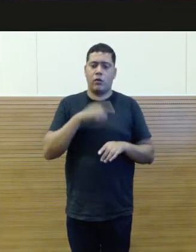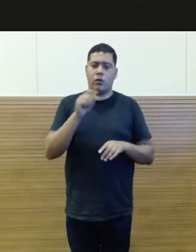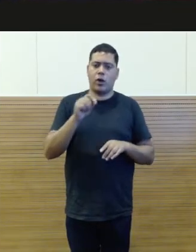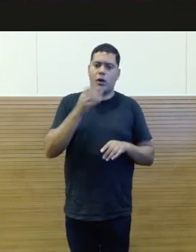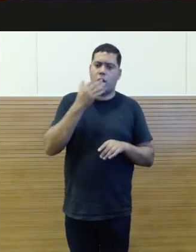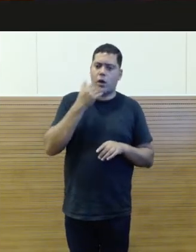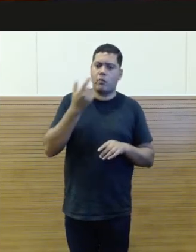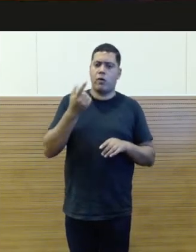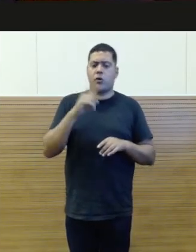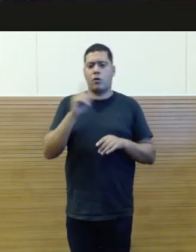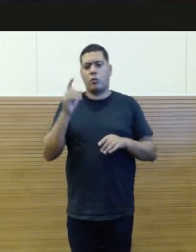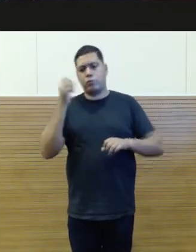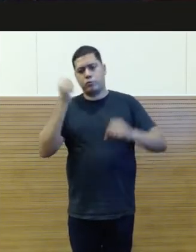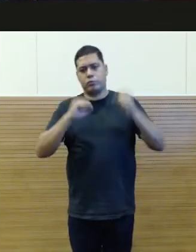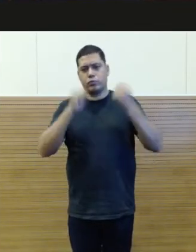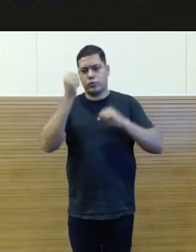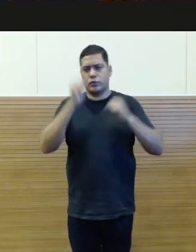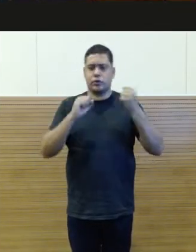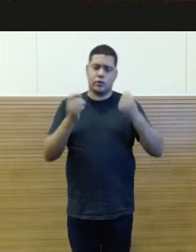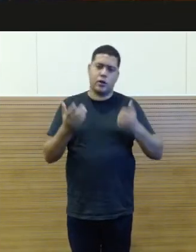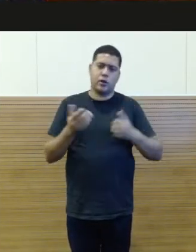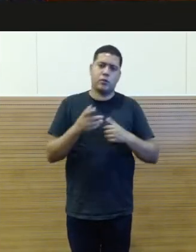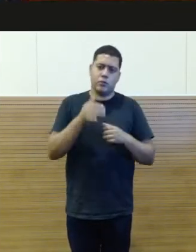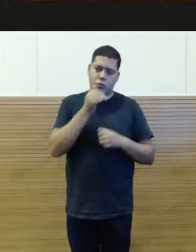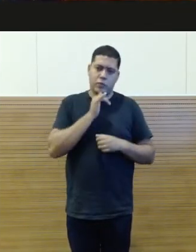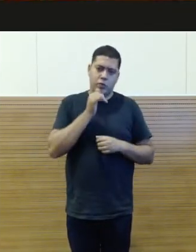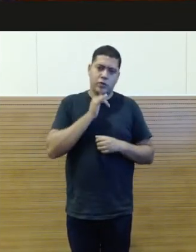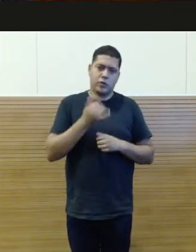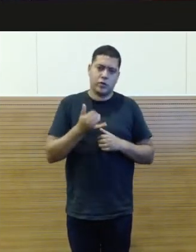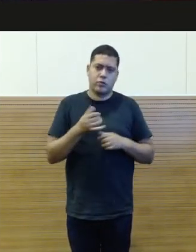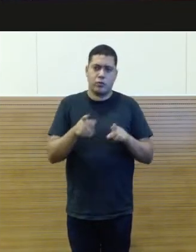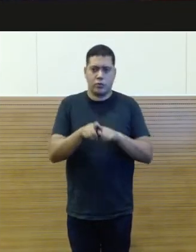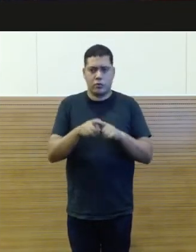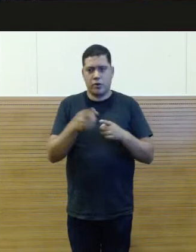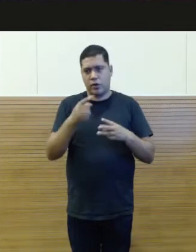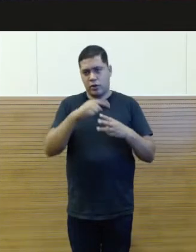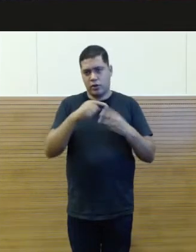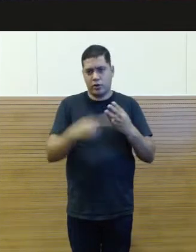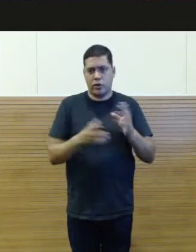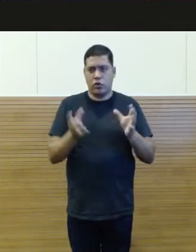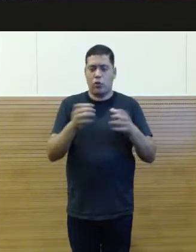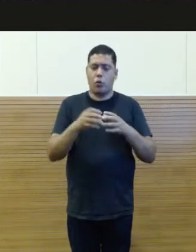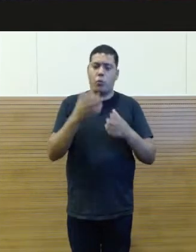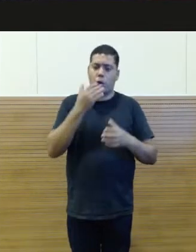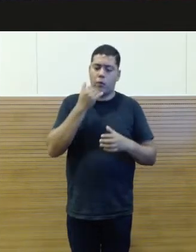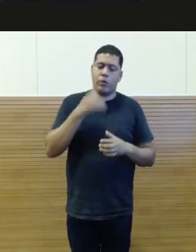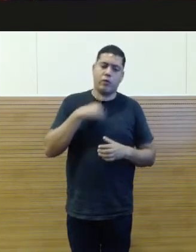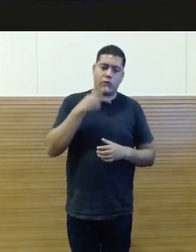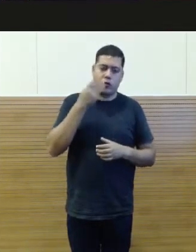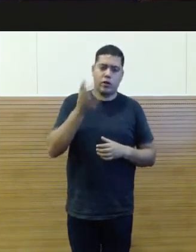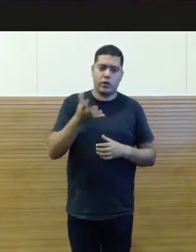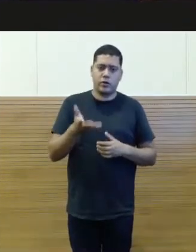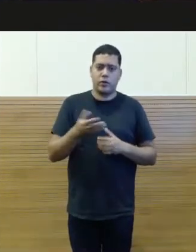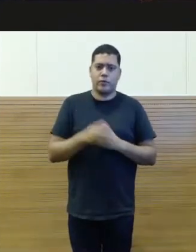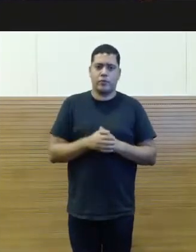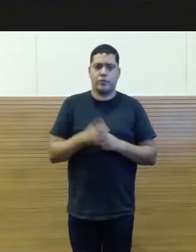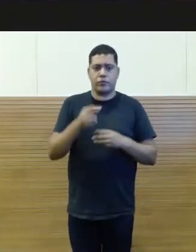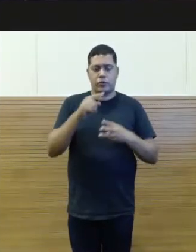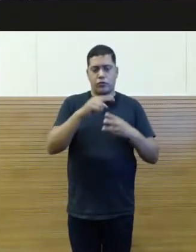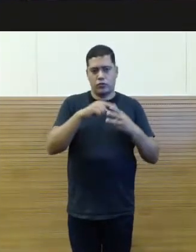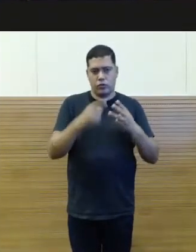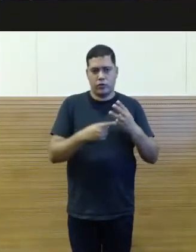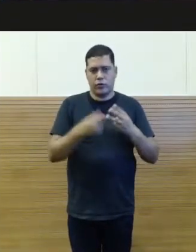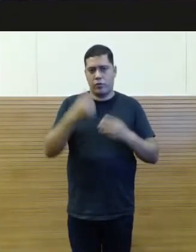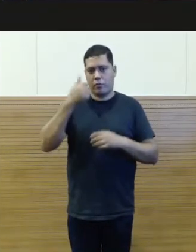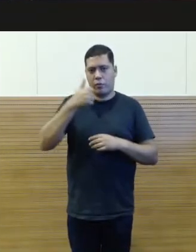não processados, né? Frutas, hortaliças, por exemplo, e esses 3 grupos de alimentos que eu mencionei aqui, que são os 3 primeiros grupos